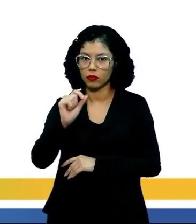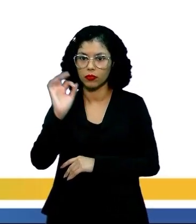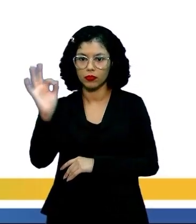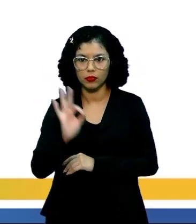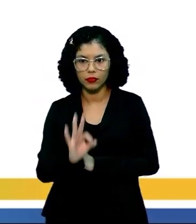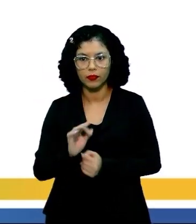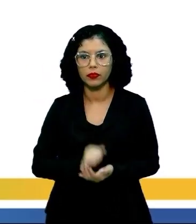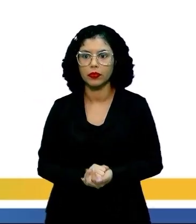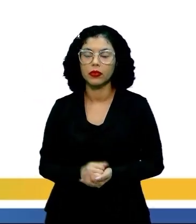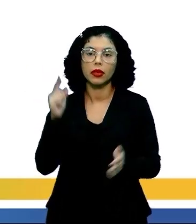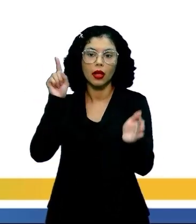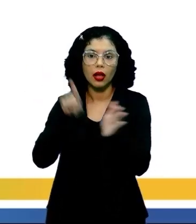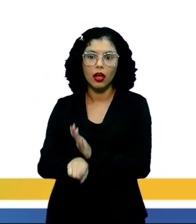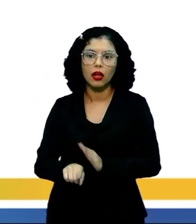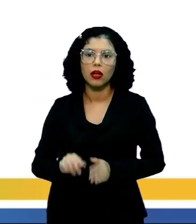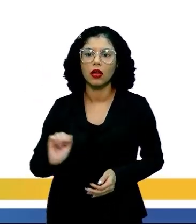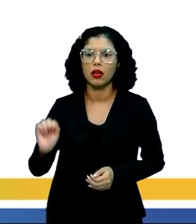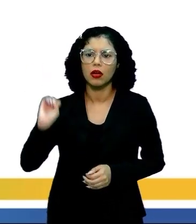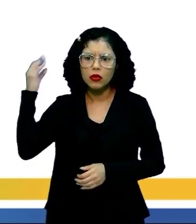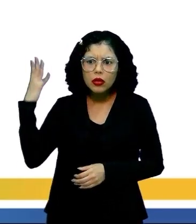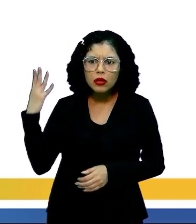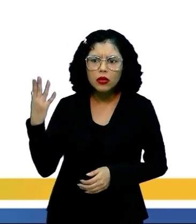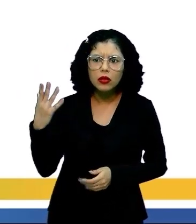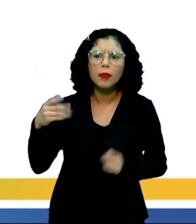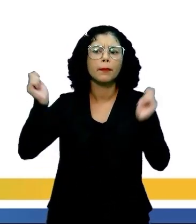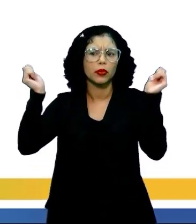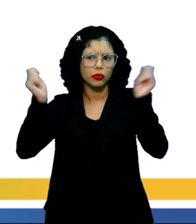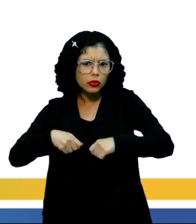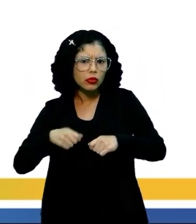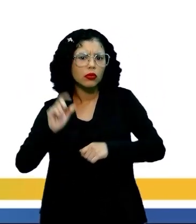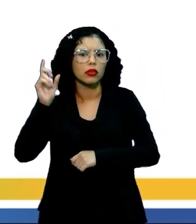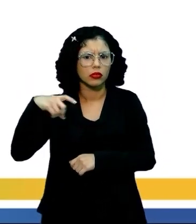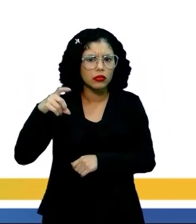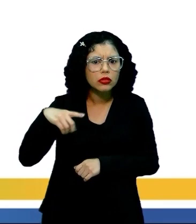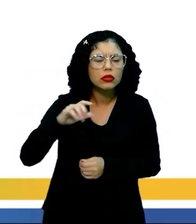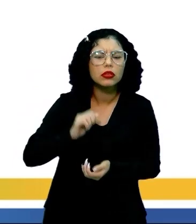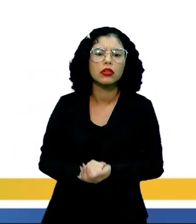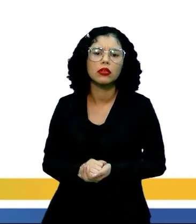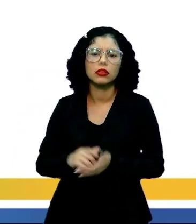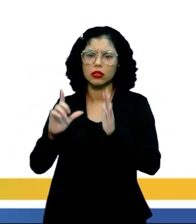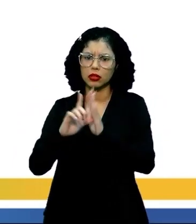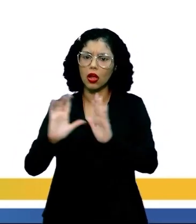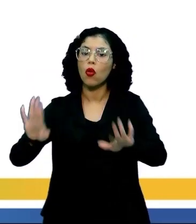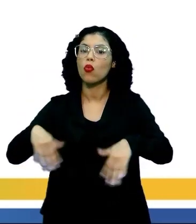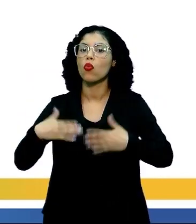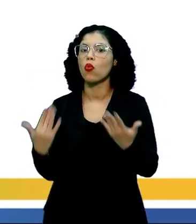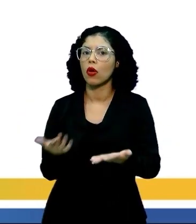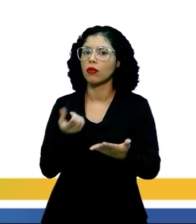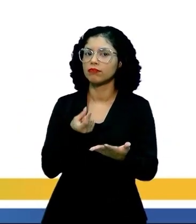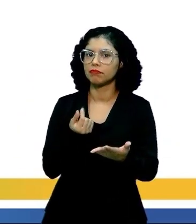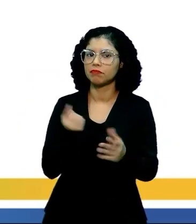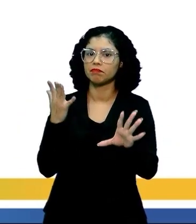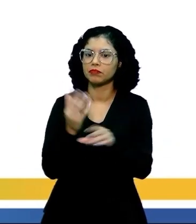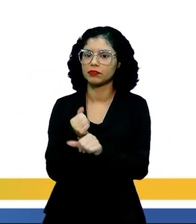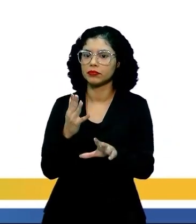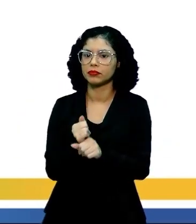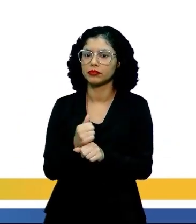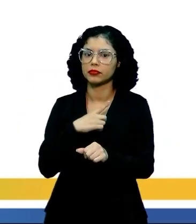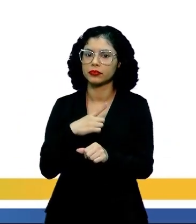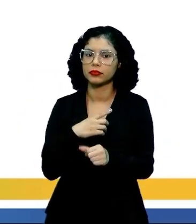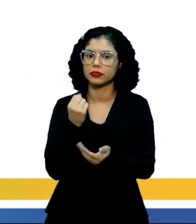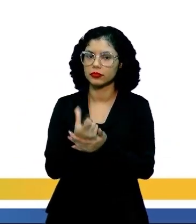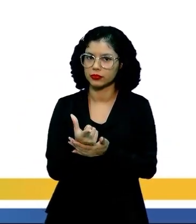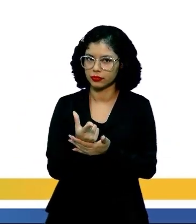20%. A pergunta é, caso esse cliente possuísse o cartão, qual é a economia adicional que obteria